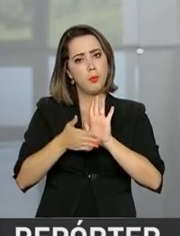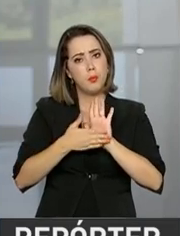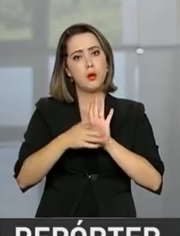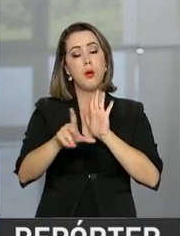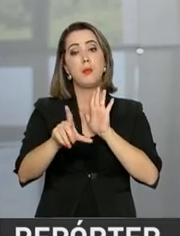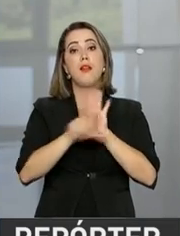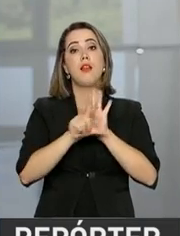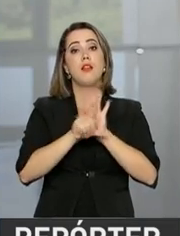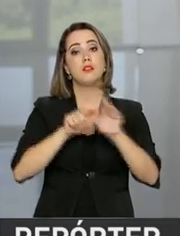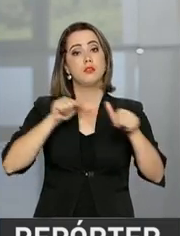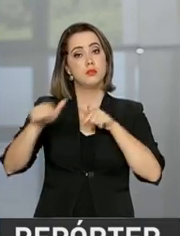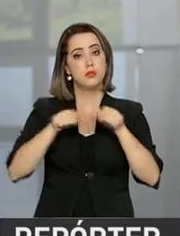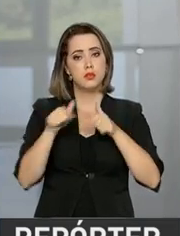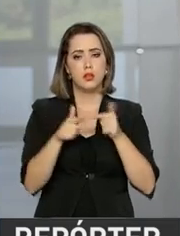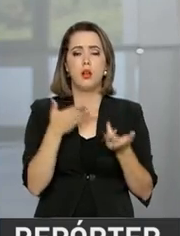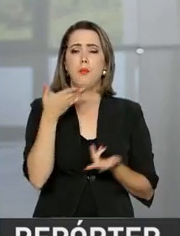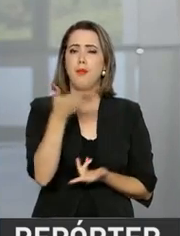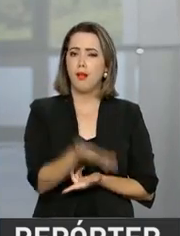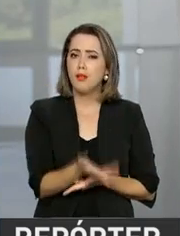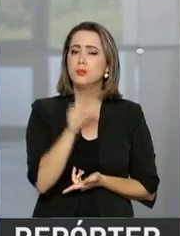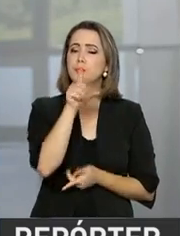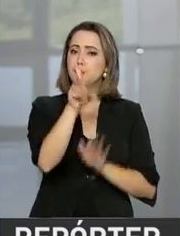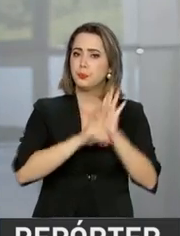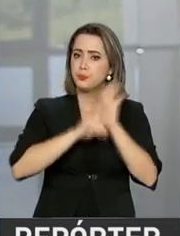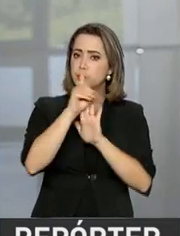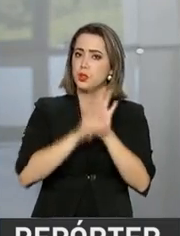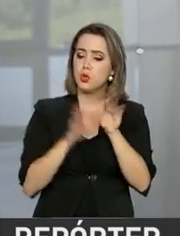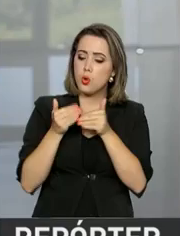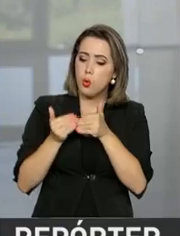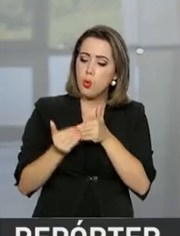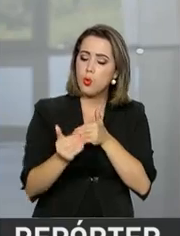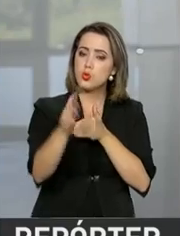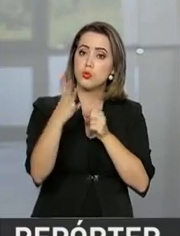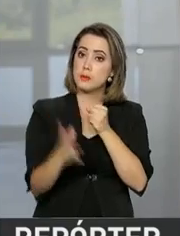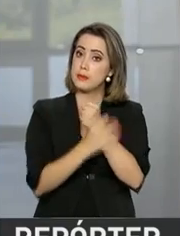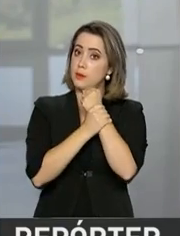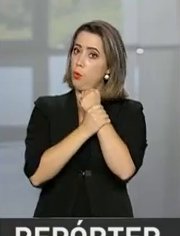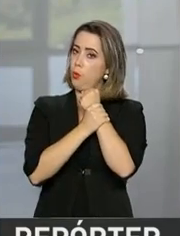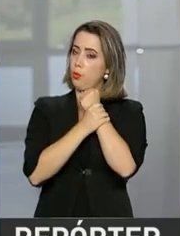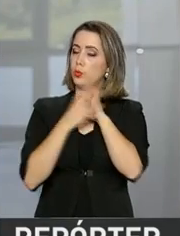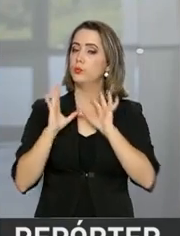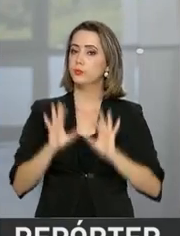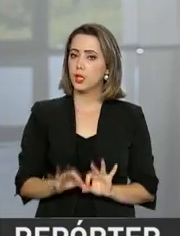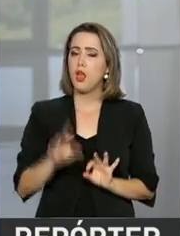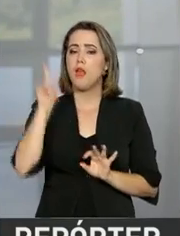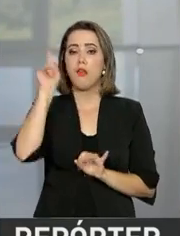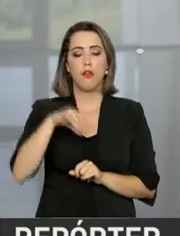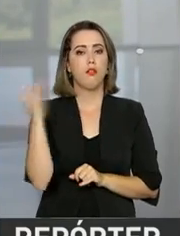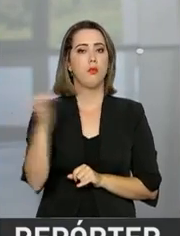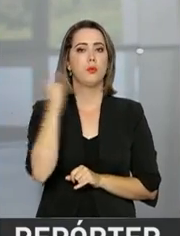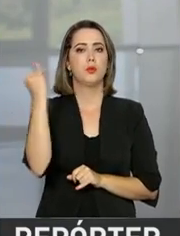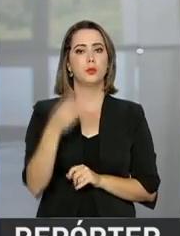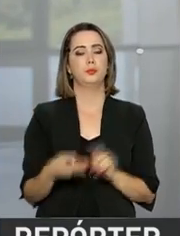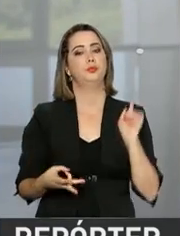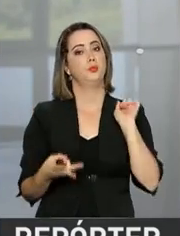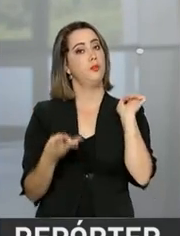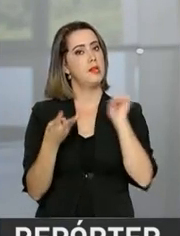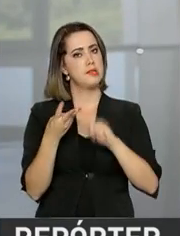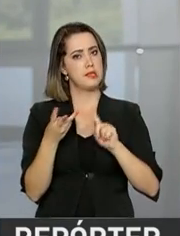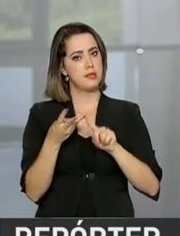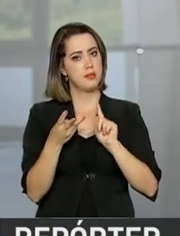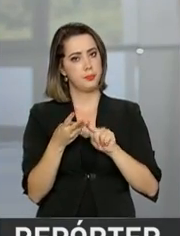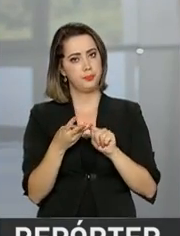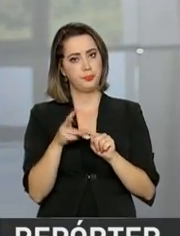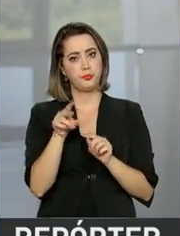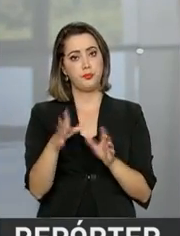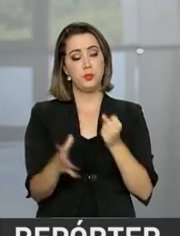CLT, no sentido de que esses direitos eles sejam assegurados. É fundamental. E terceiro,